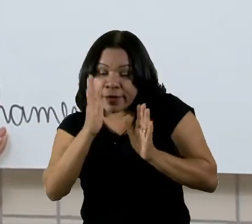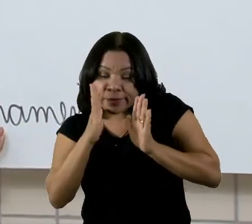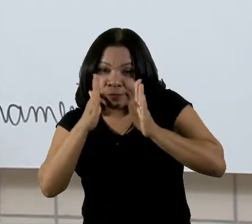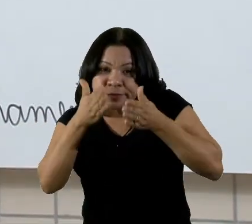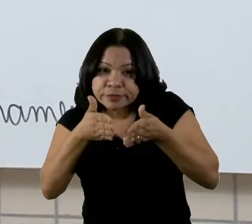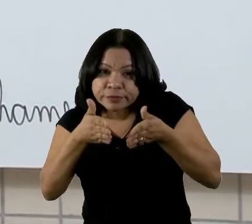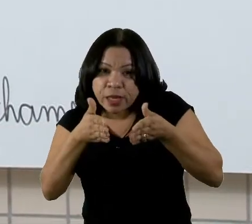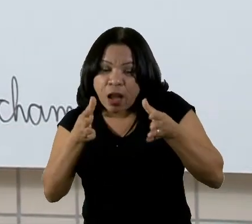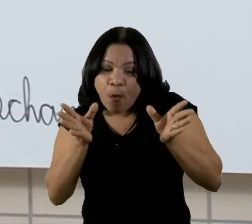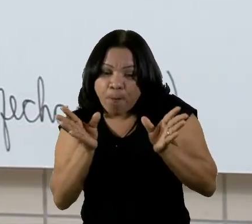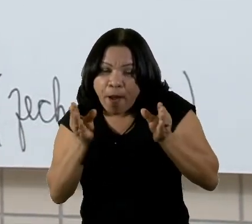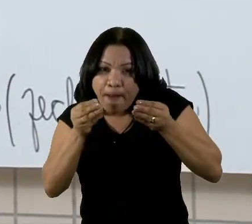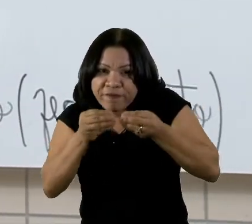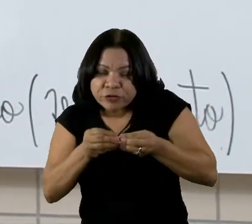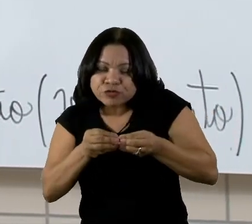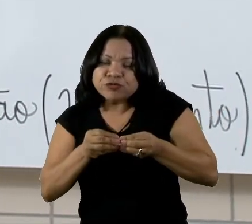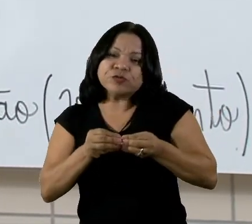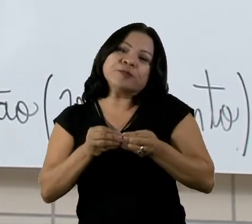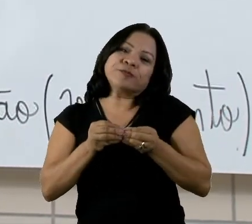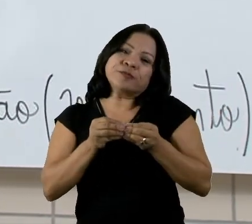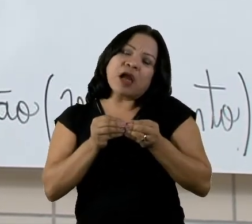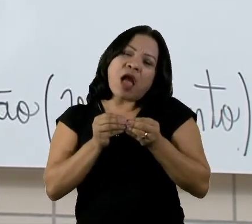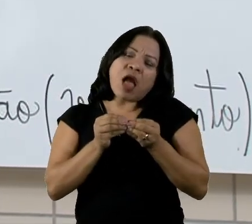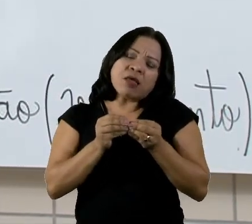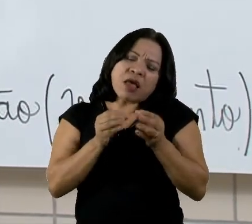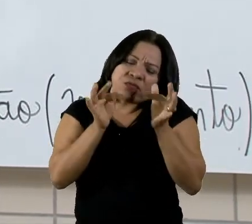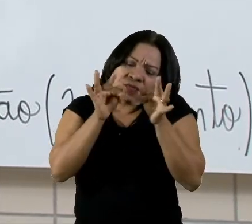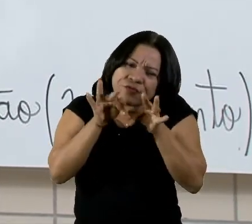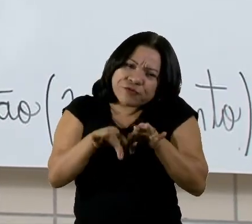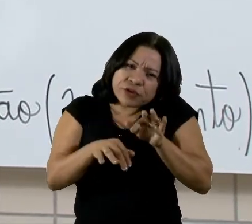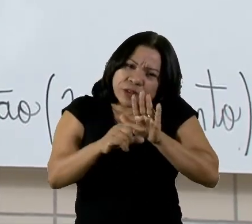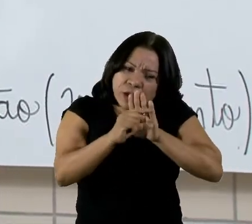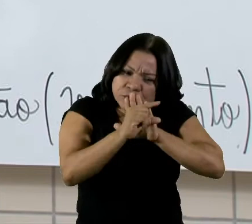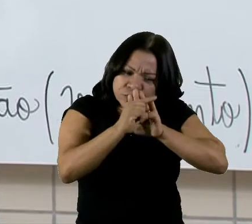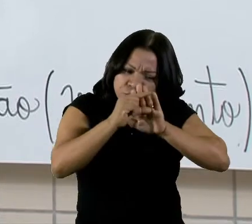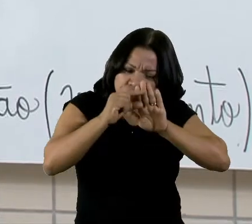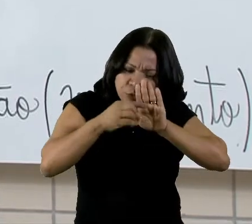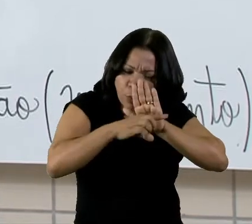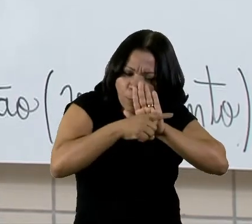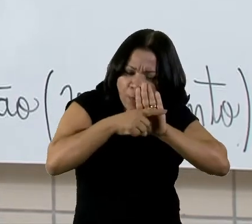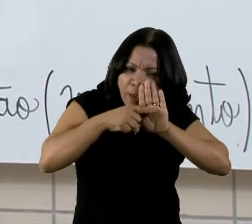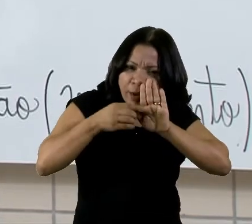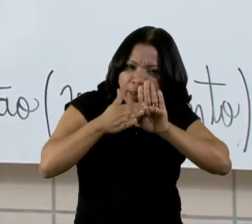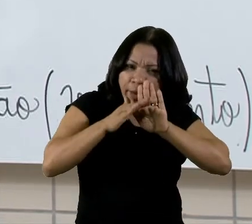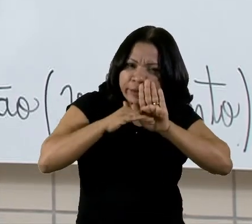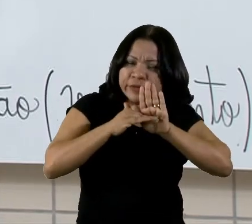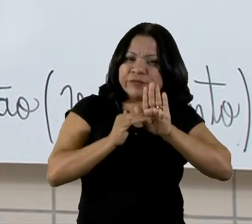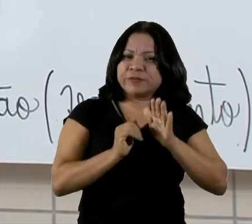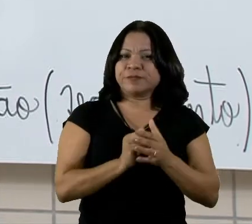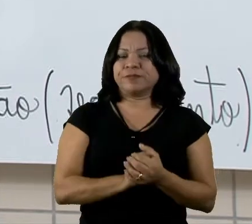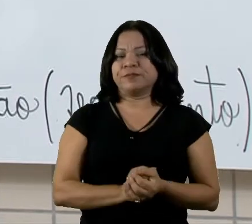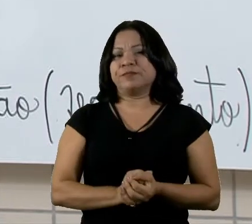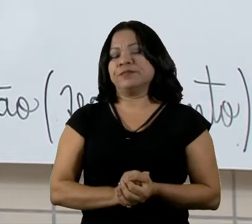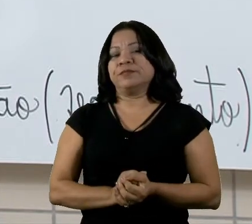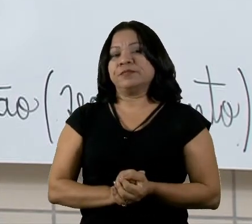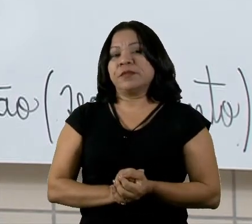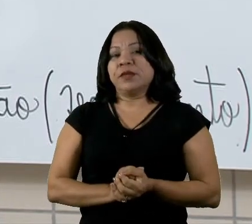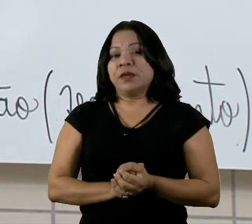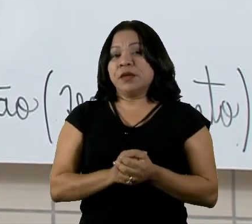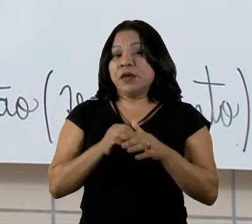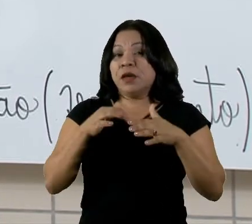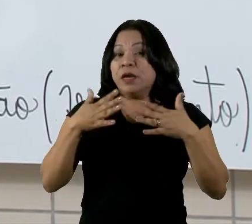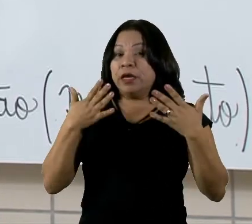fechamento, isso no finalzinho já do parágrafo. Para o seu parágrafo ficar bem desenvolvido, com o tópico frasal,